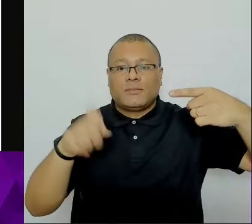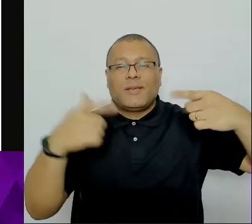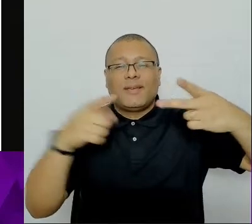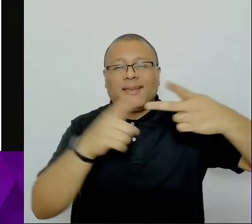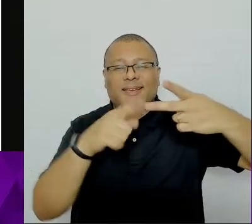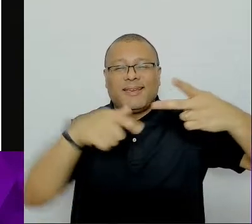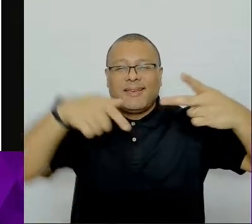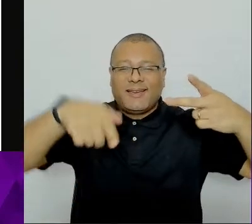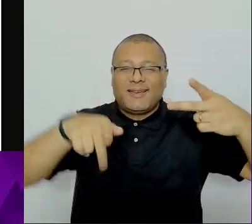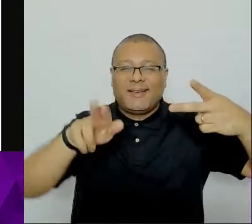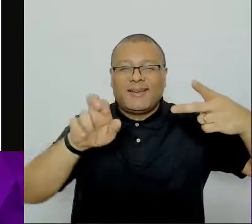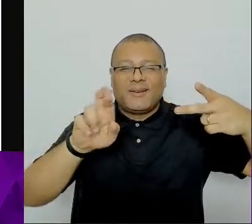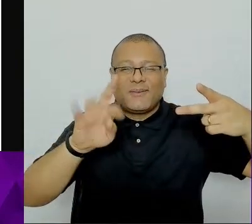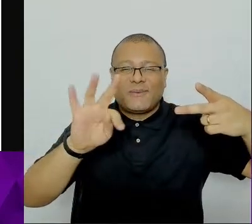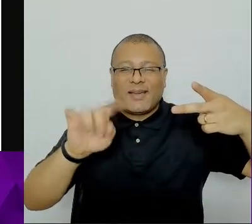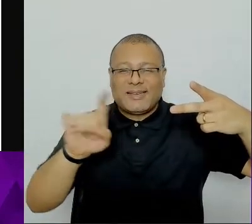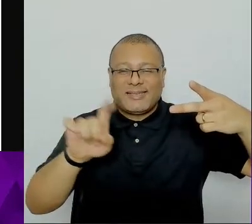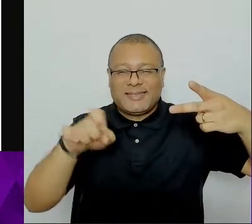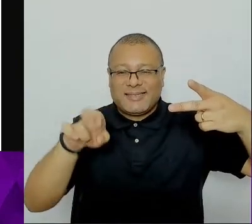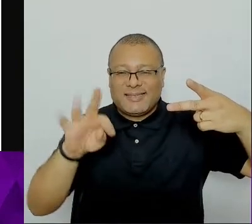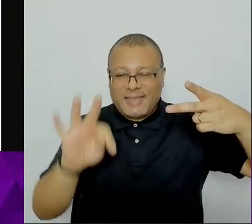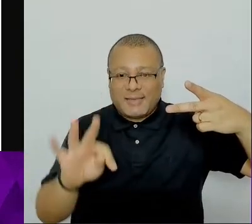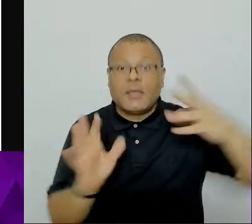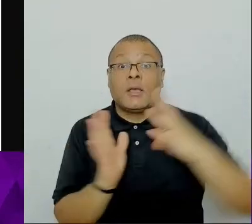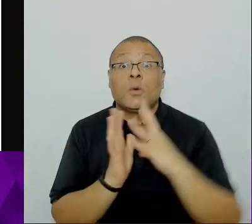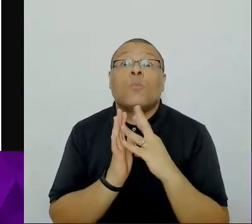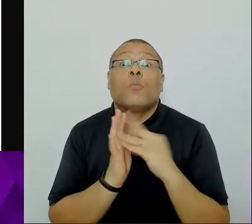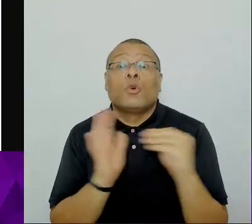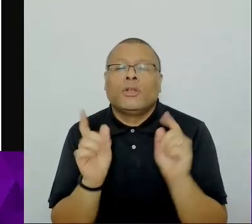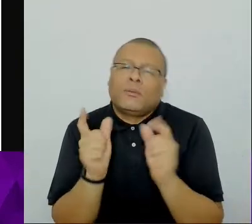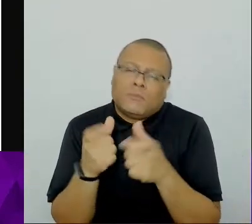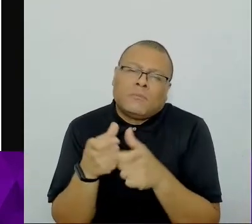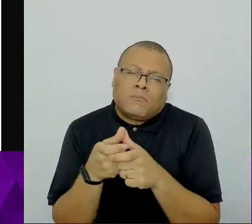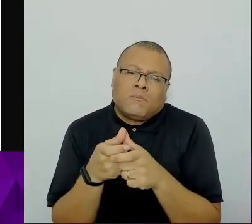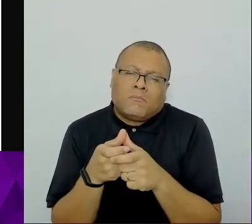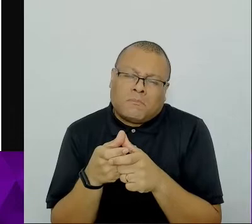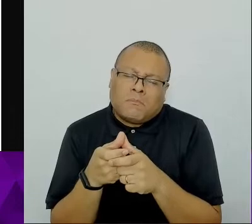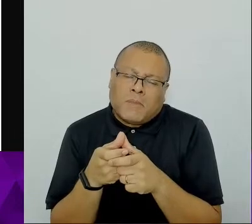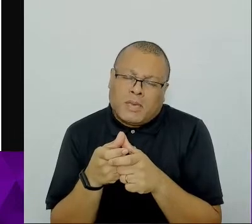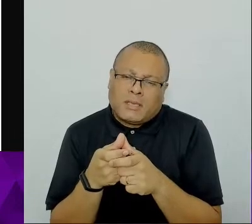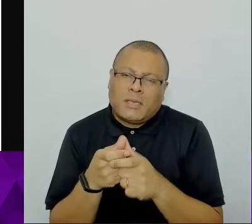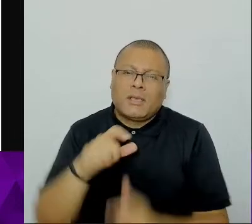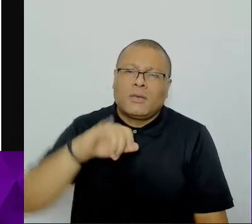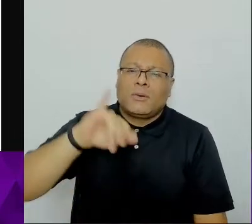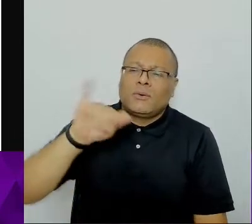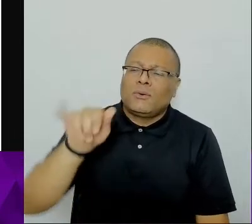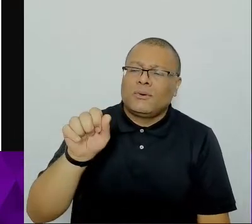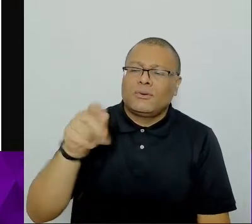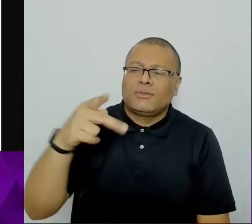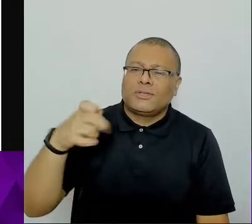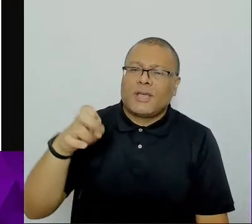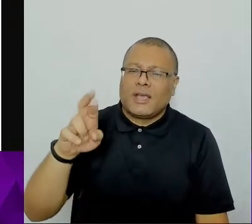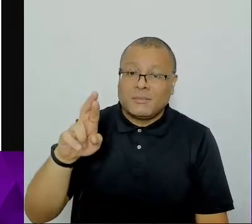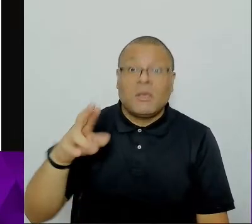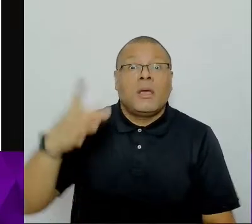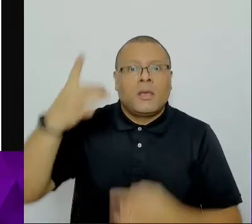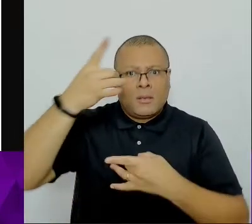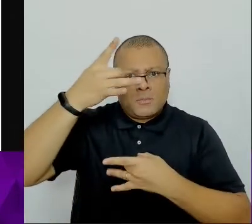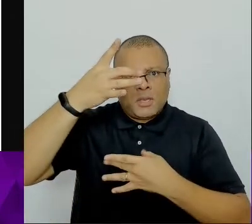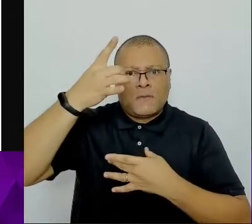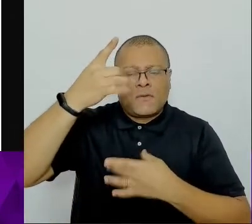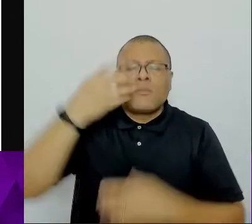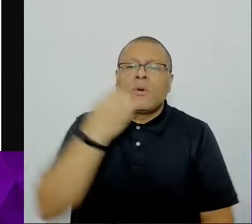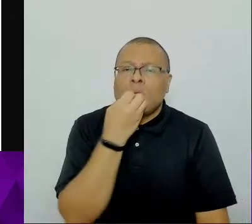comentei, que é um modelo menor do que o Jasper, mas que performa muito bem para a parte